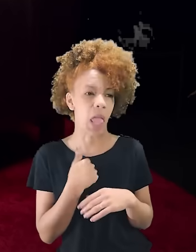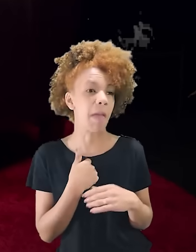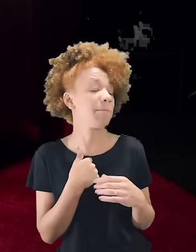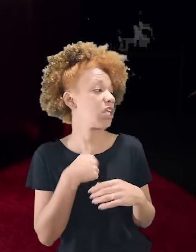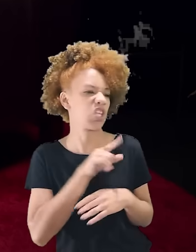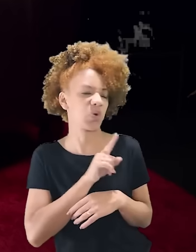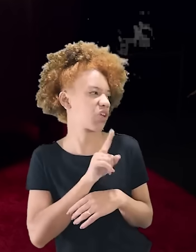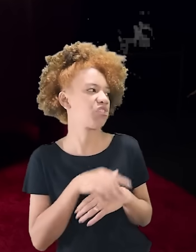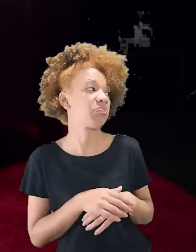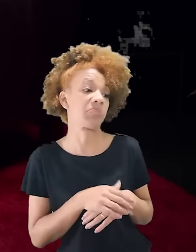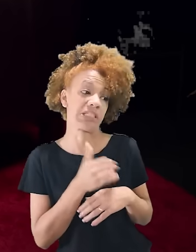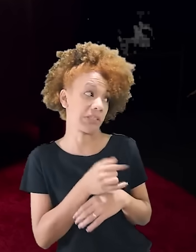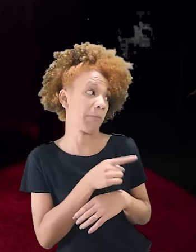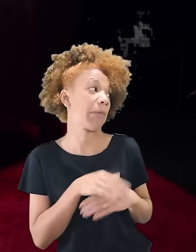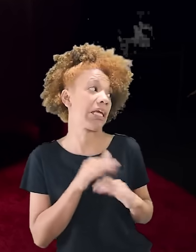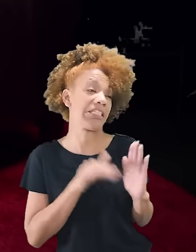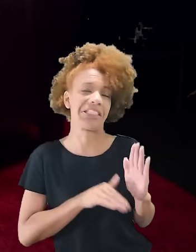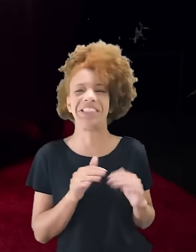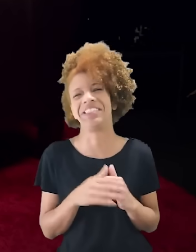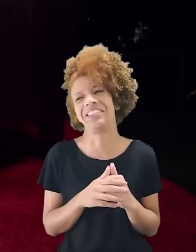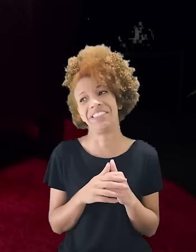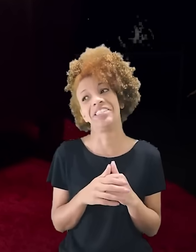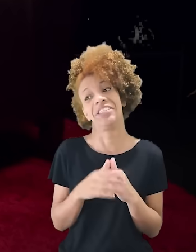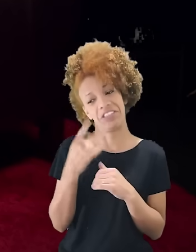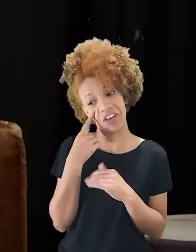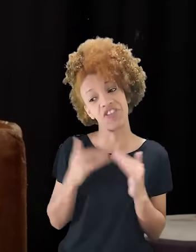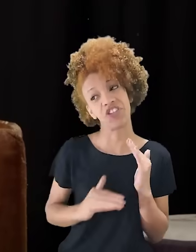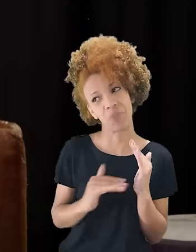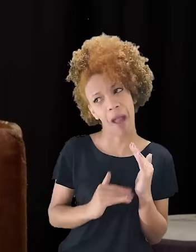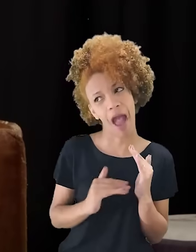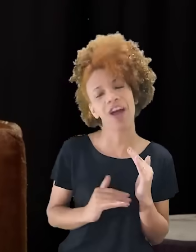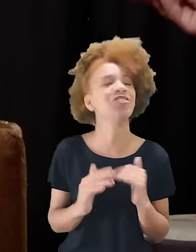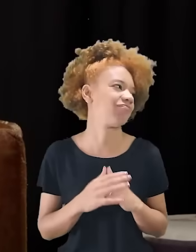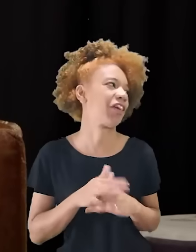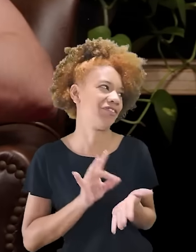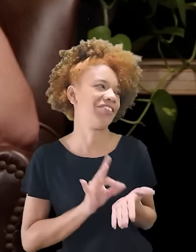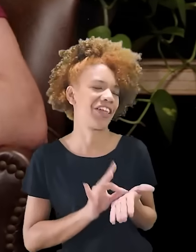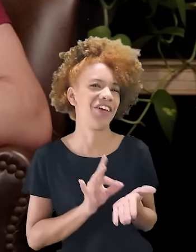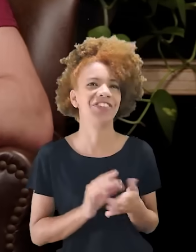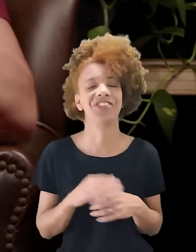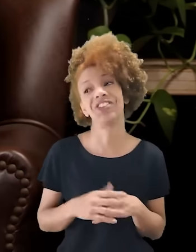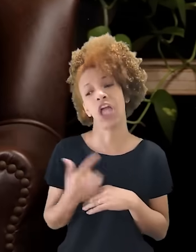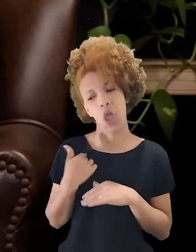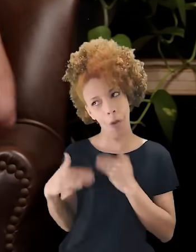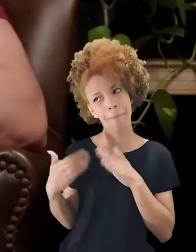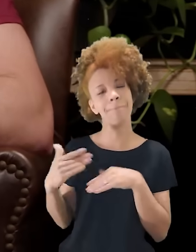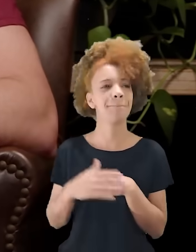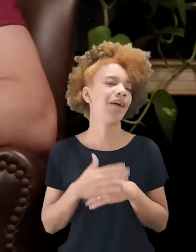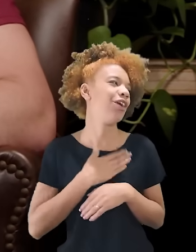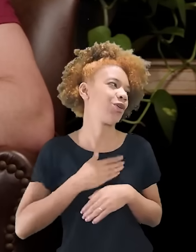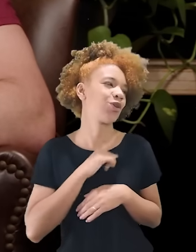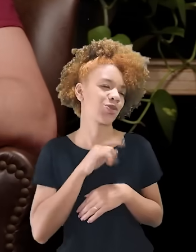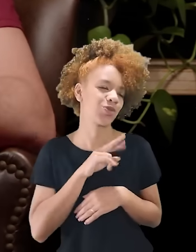uma noção é minha cara e eu não fui PR você ver como você tá na merda para você ver que eu vim de baixo é verdade não Zorra chegi onde cheguei posso